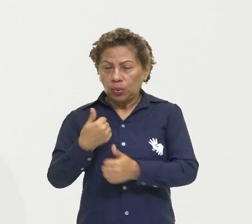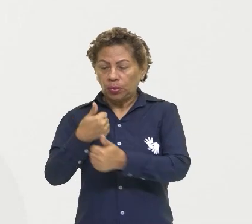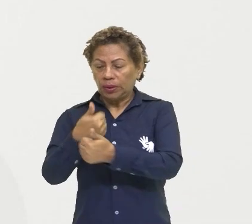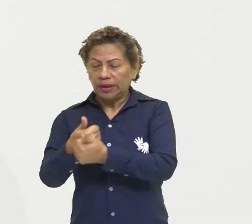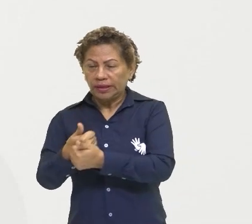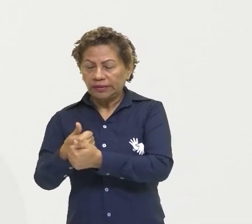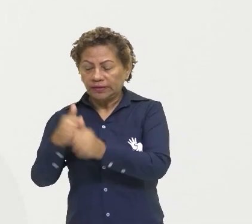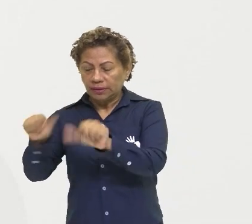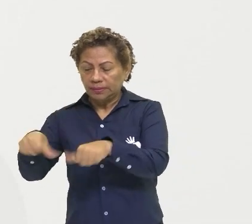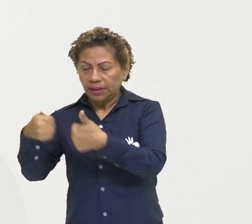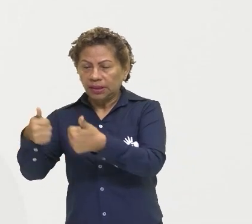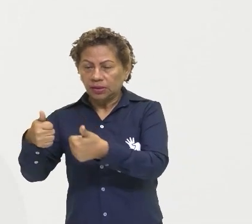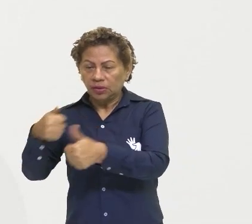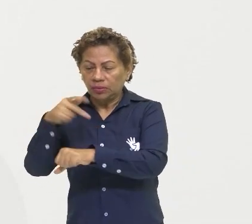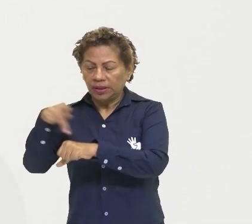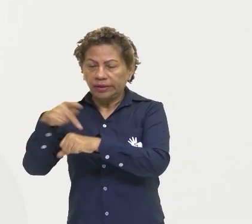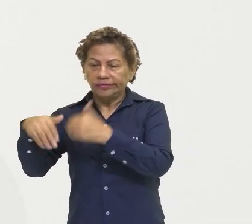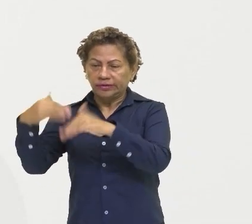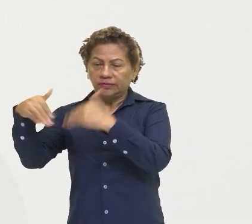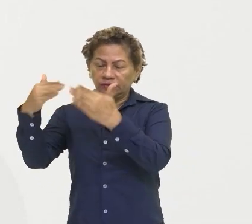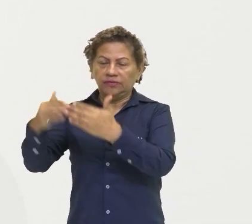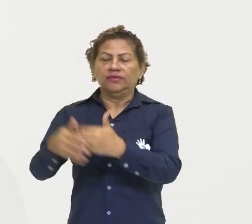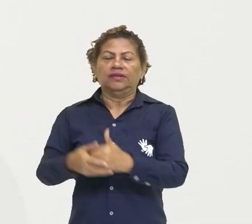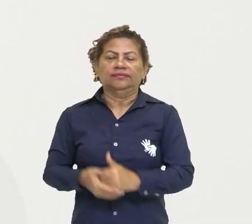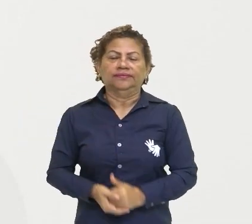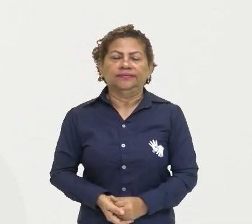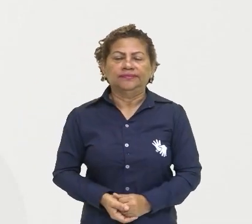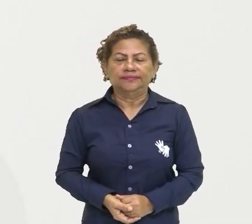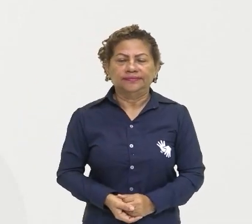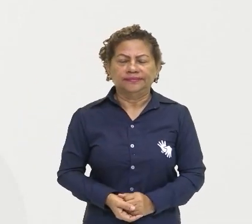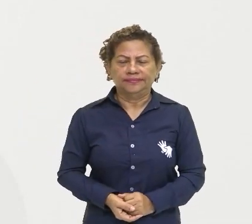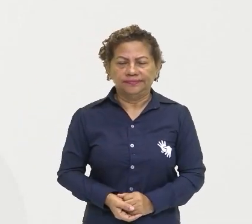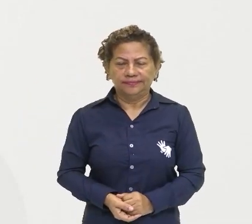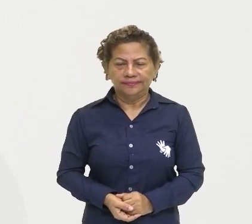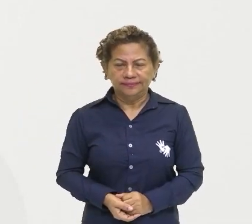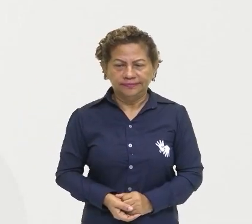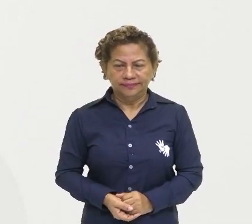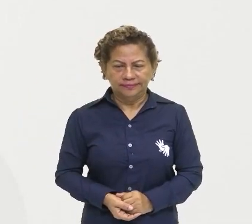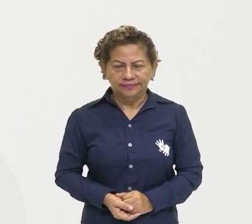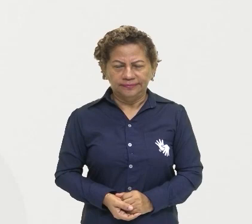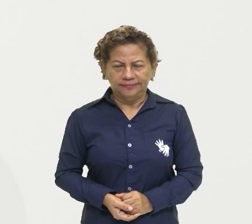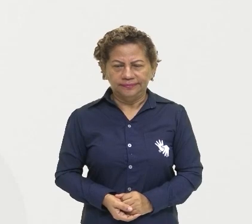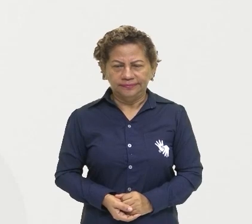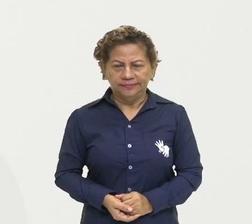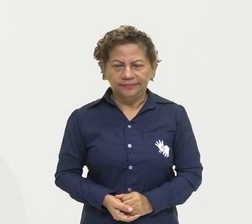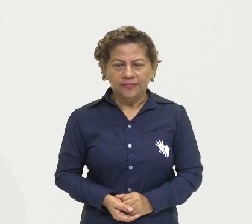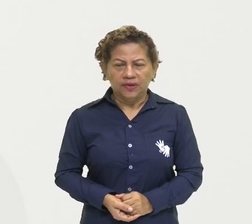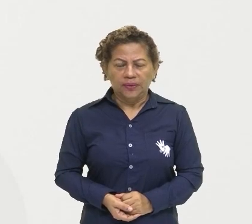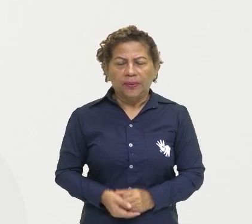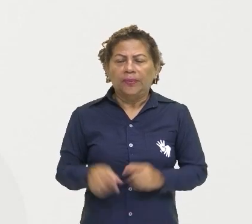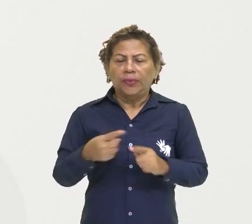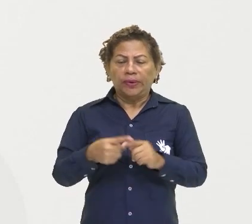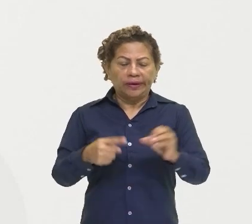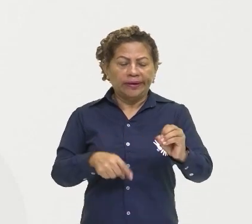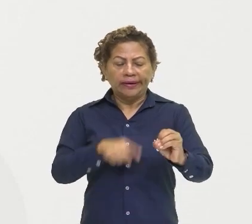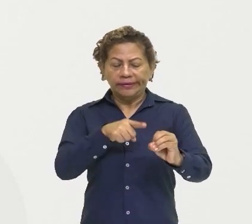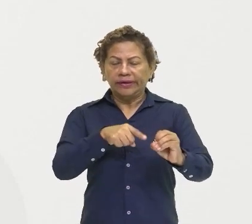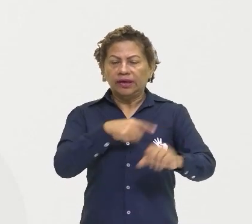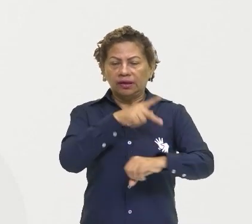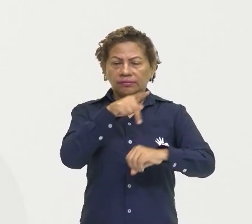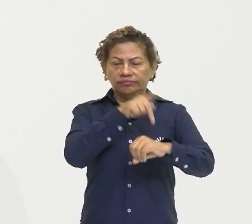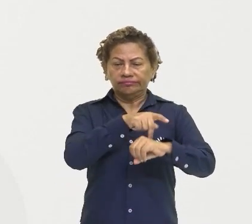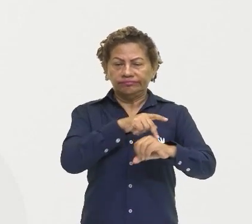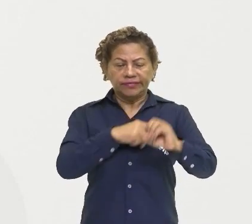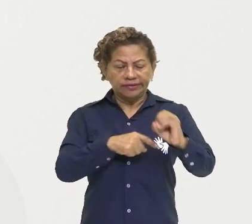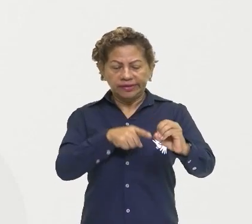maior vai ser a concentração de renda. Então, a realidade vai ser bem mais ruim nesse país. Quanto mais perto de 0 for o valor